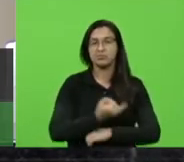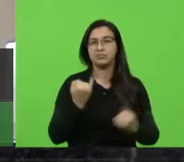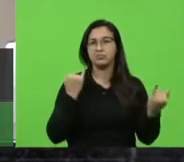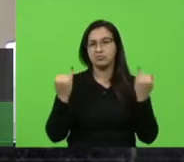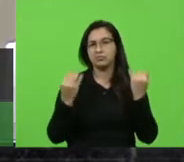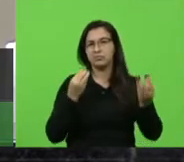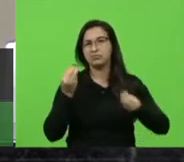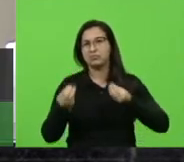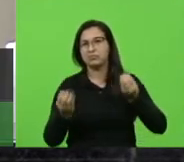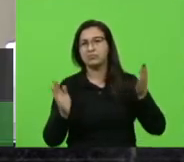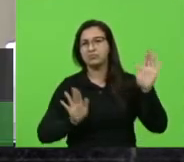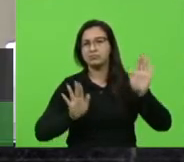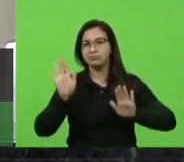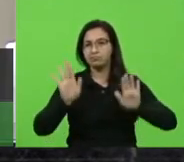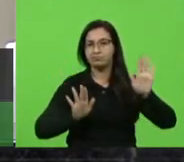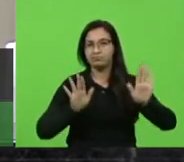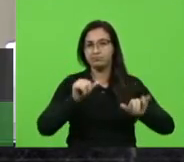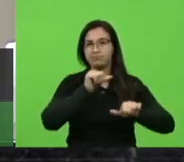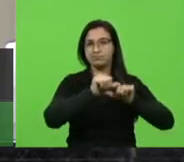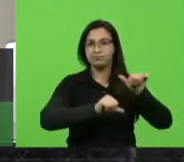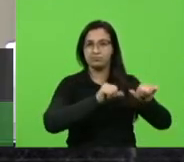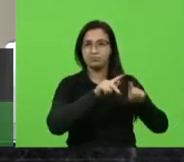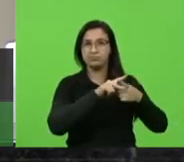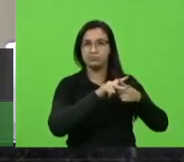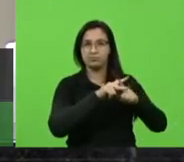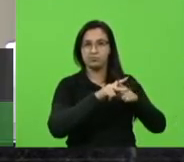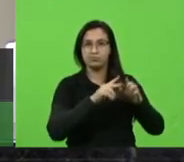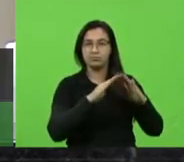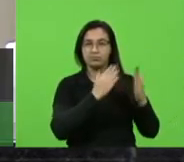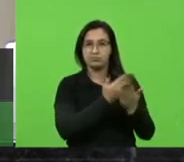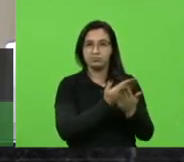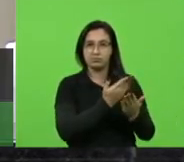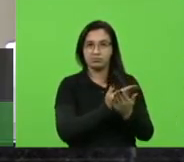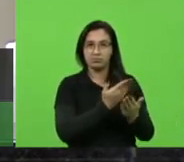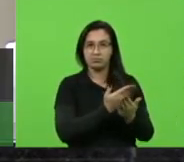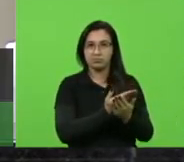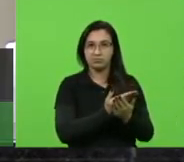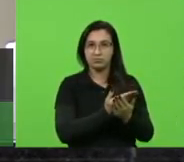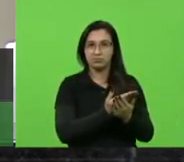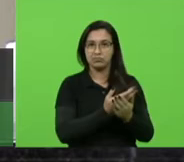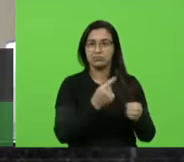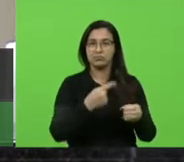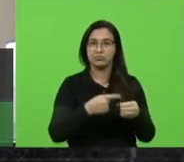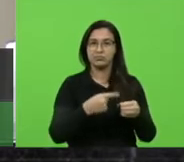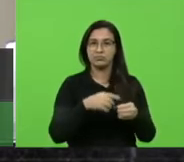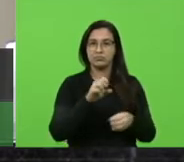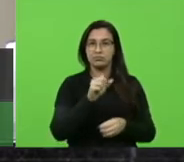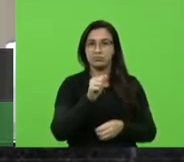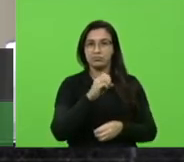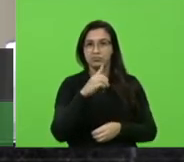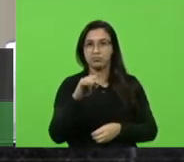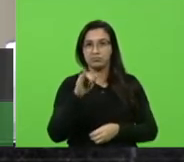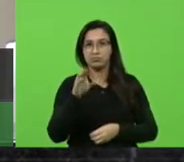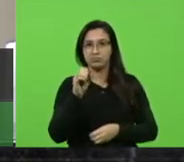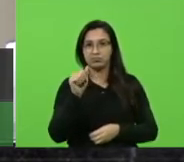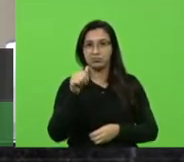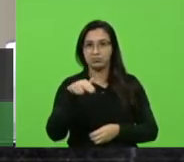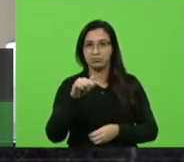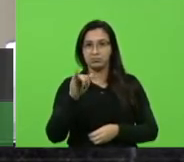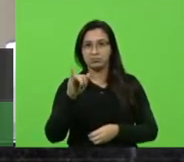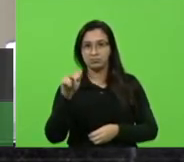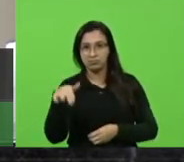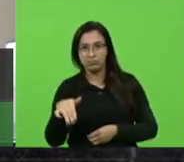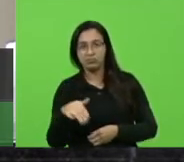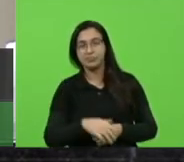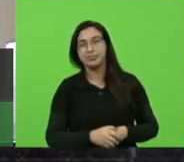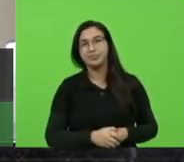procedimento licitatório de reforma da Escola de Educação Básica São José, município de São Joaquim. Em discussão. Não havendo quem queira discutir, em